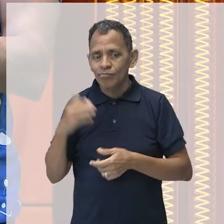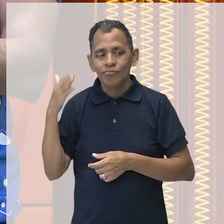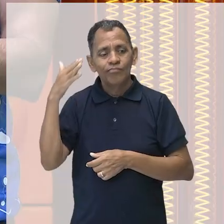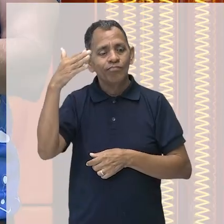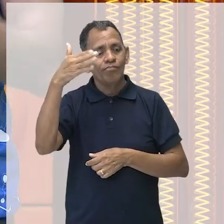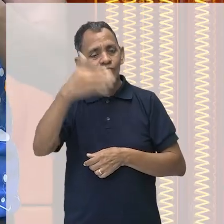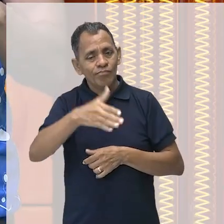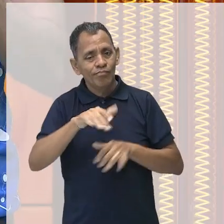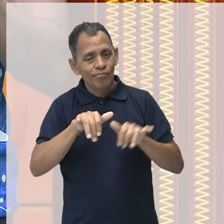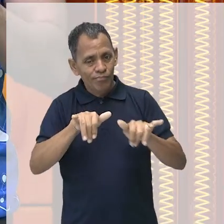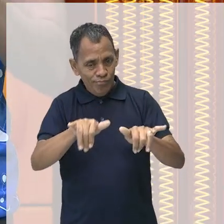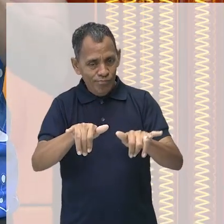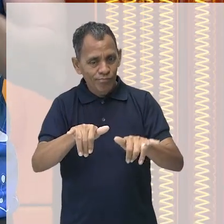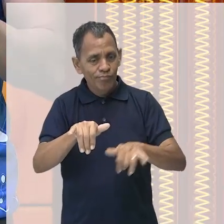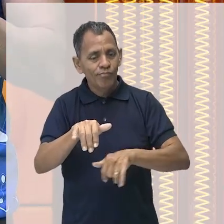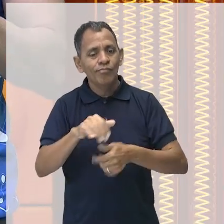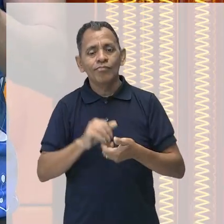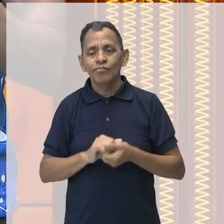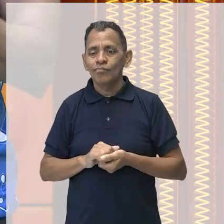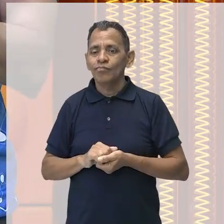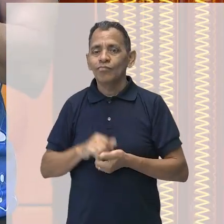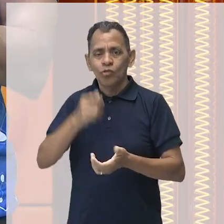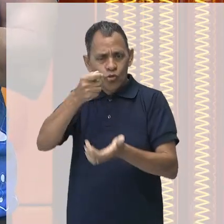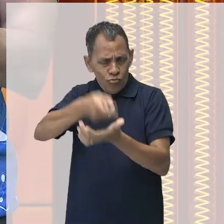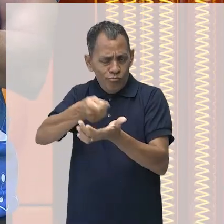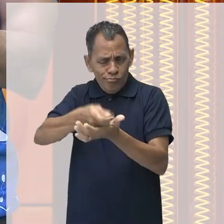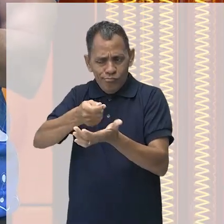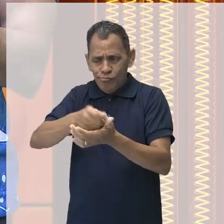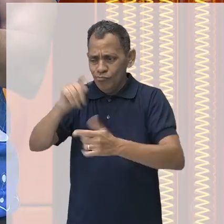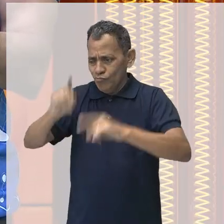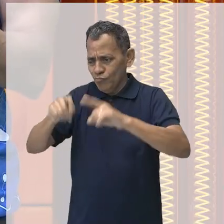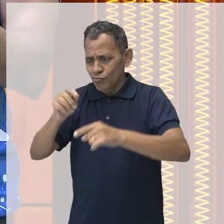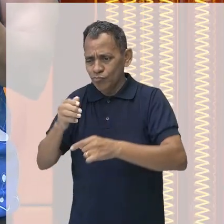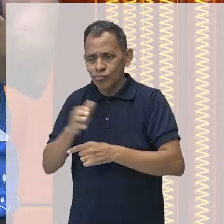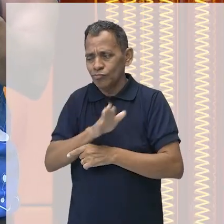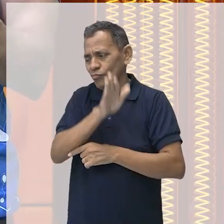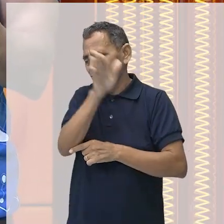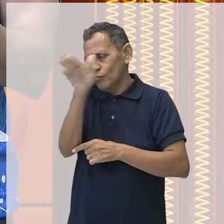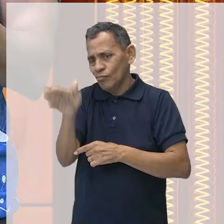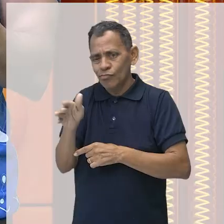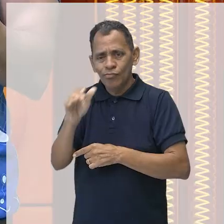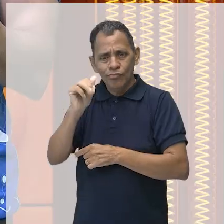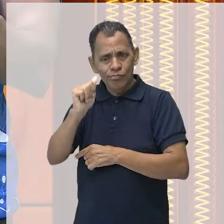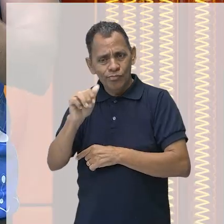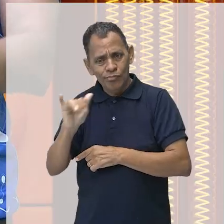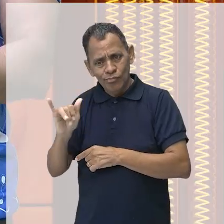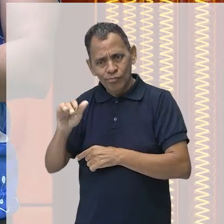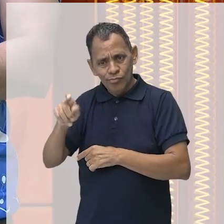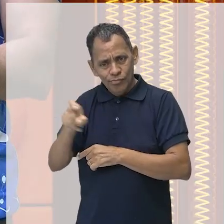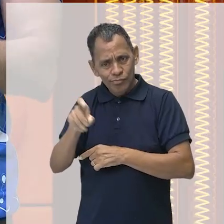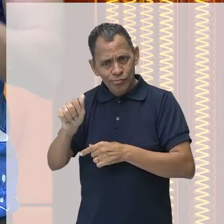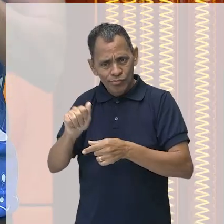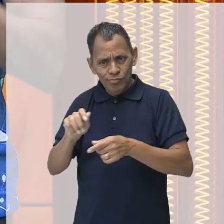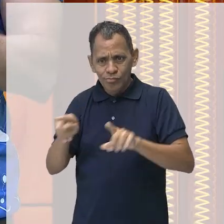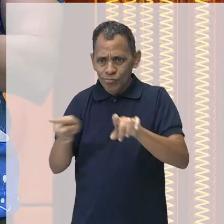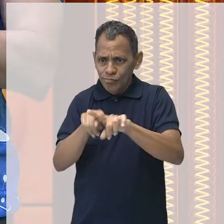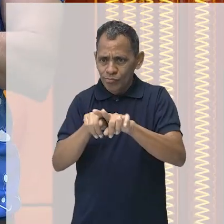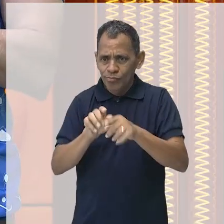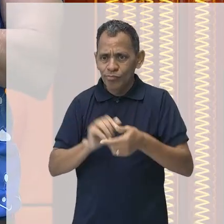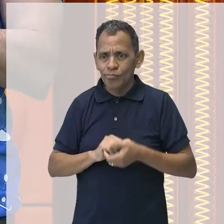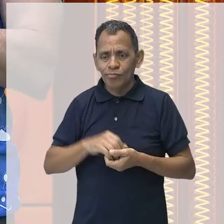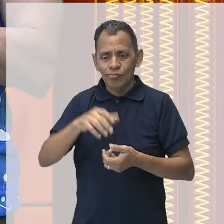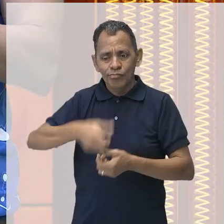de supermercado dessa, você pega as suas compras lá, você vai lá no caixa, no autoatendimento, você passa as suas compras, você paga, coloca na sacola e